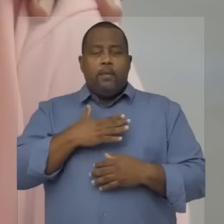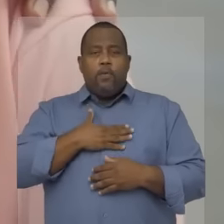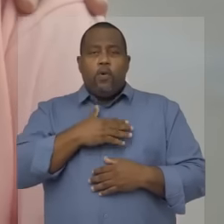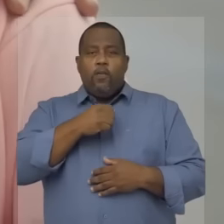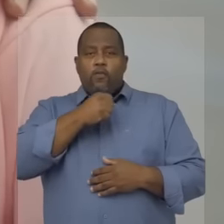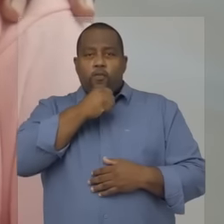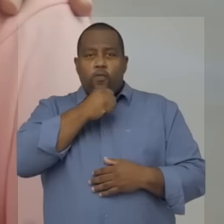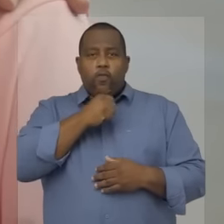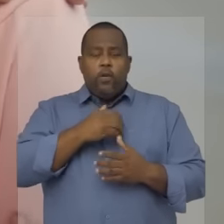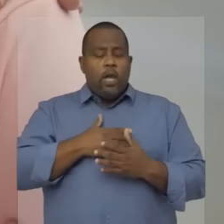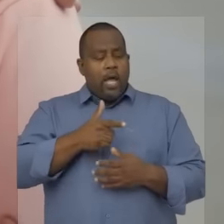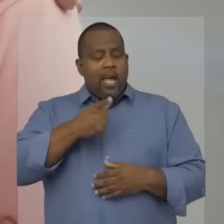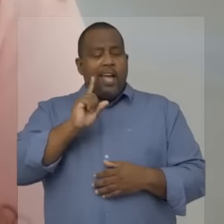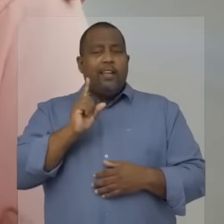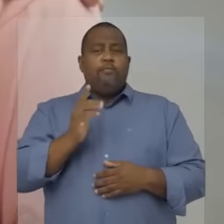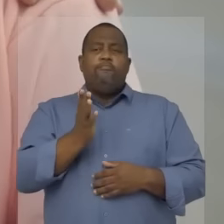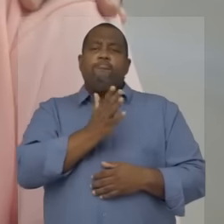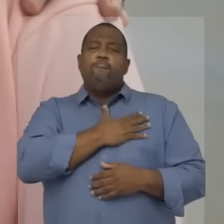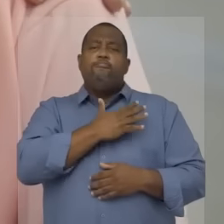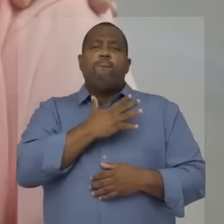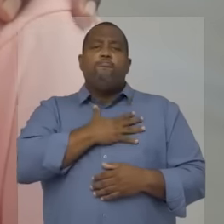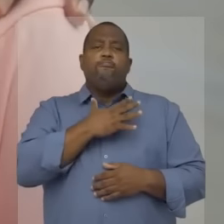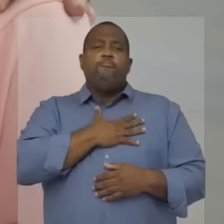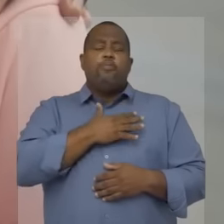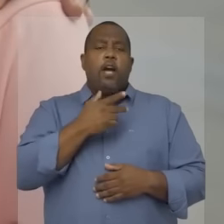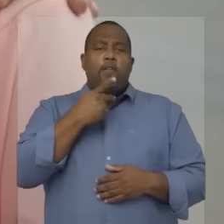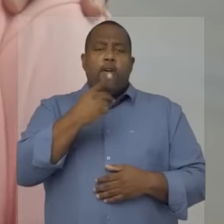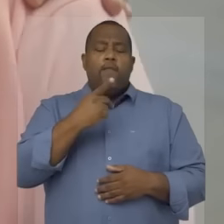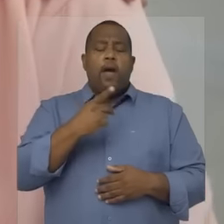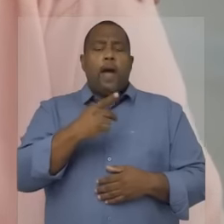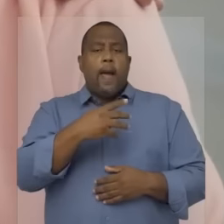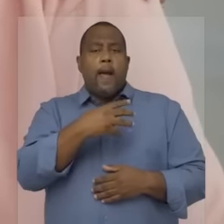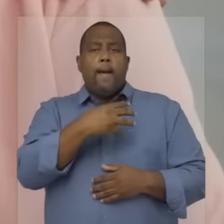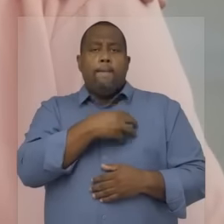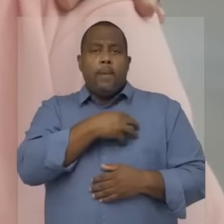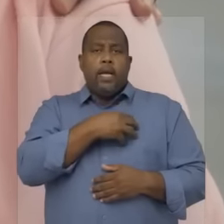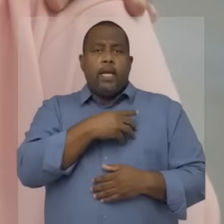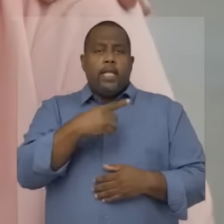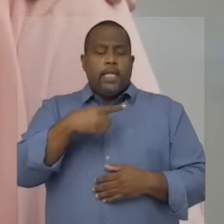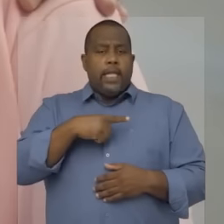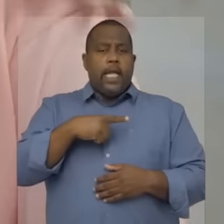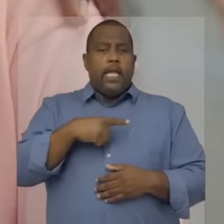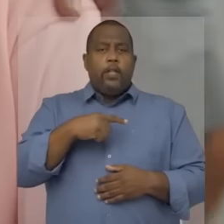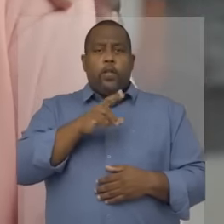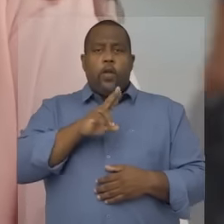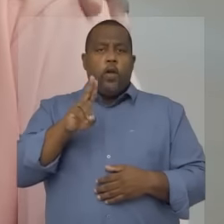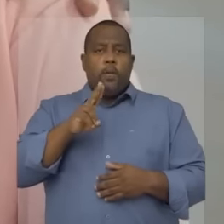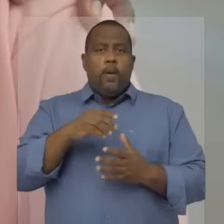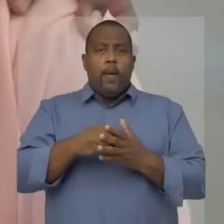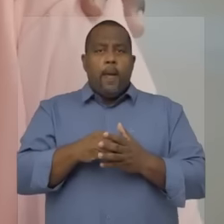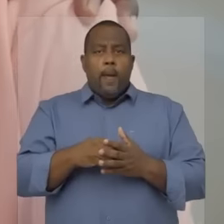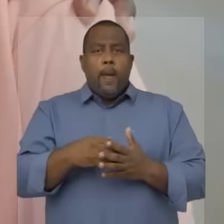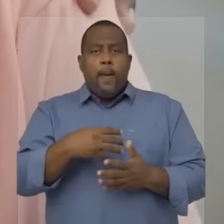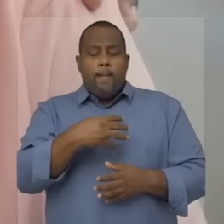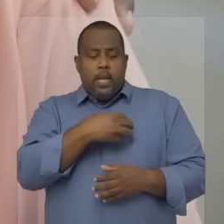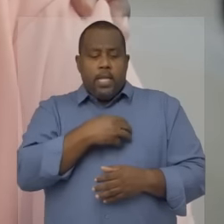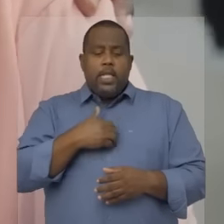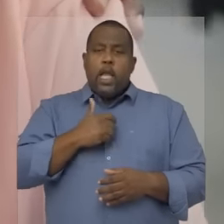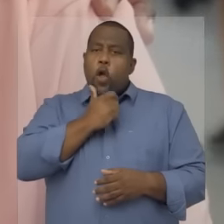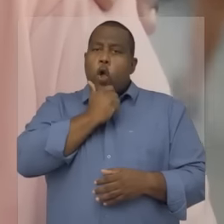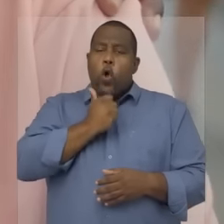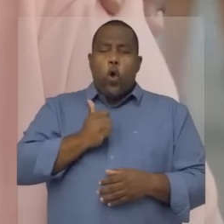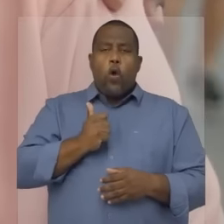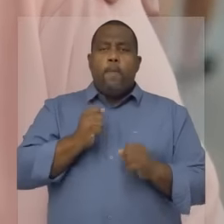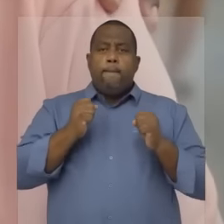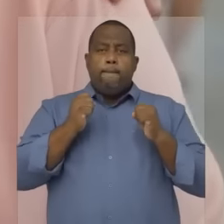avô batia no peito e dizia: a Bahia tem nome, a Bahia tem um